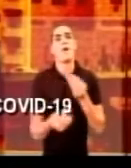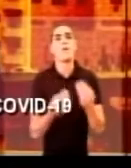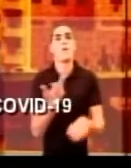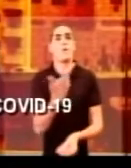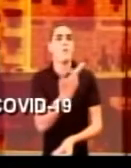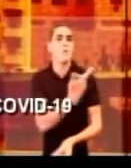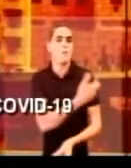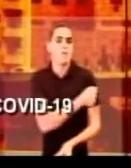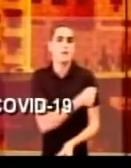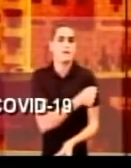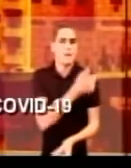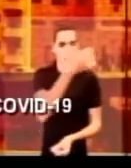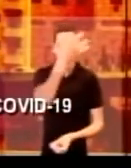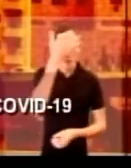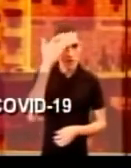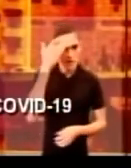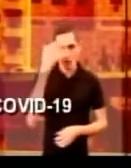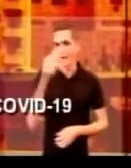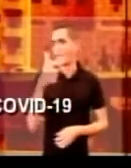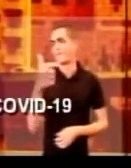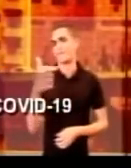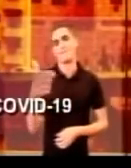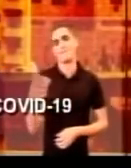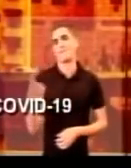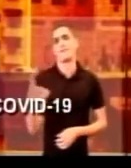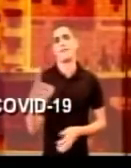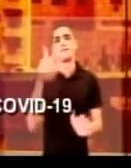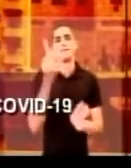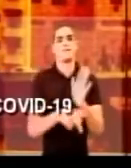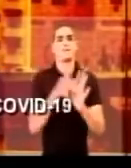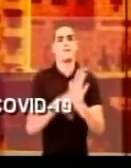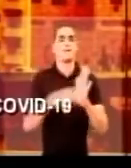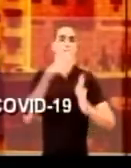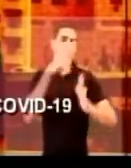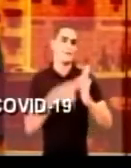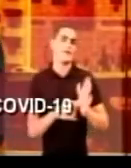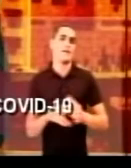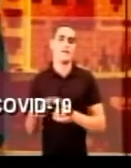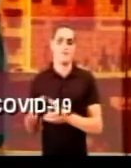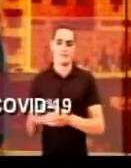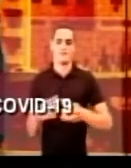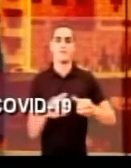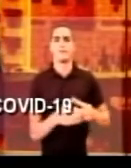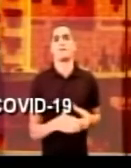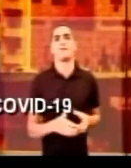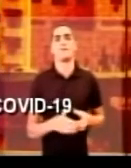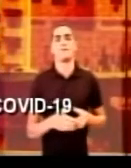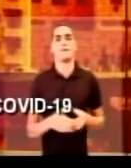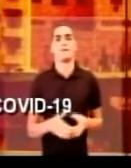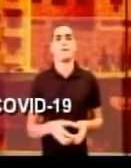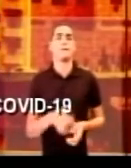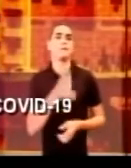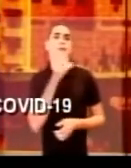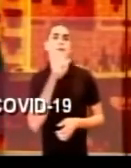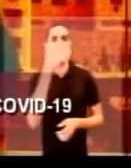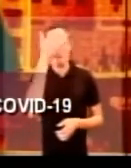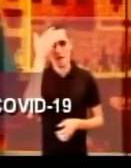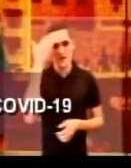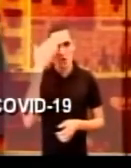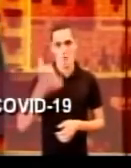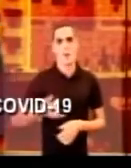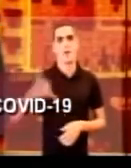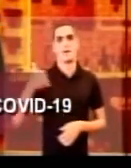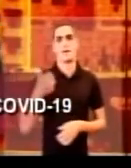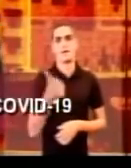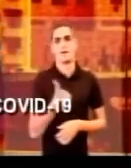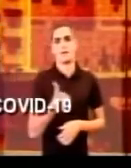que não estão no protocolo. Não pode. Pessoa que vai lá com 68 anos, é acima